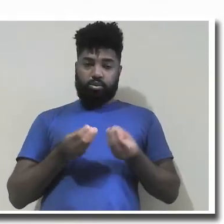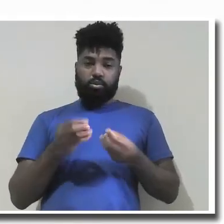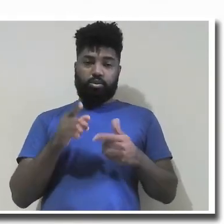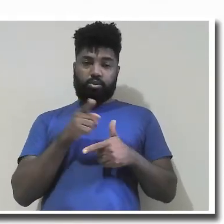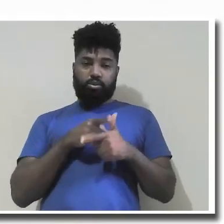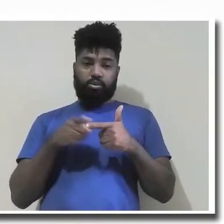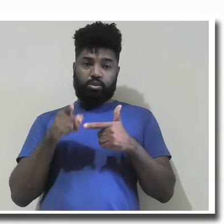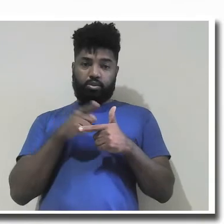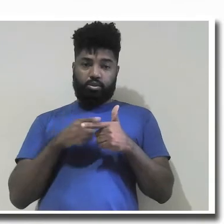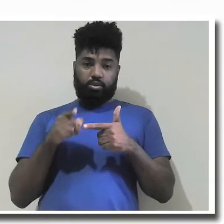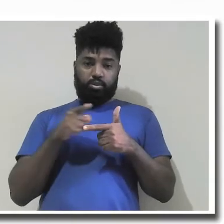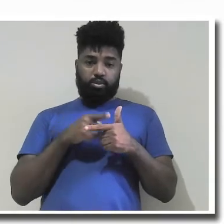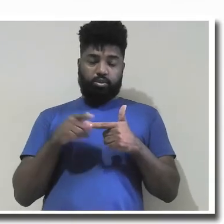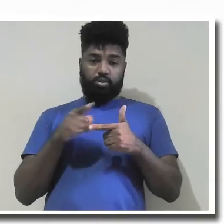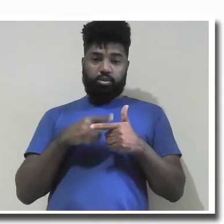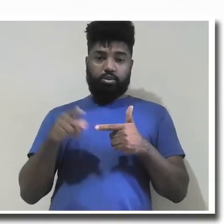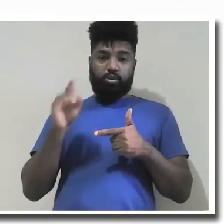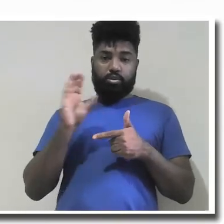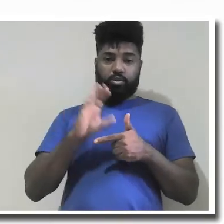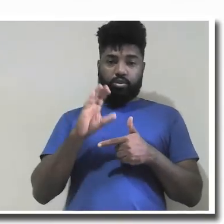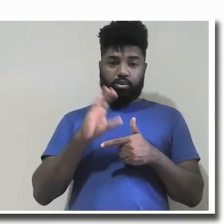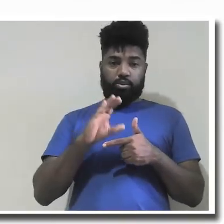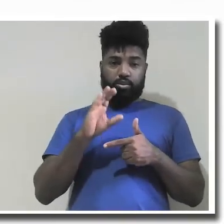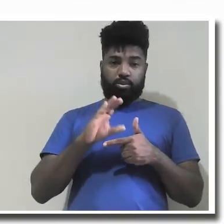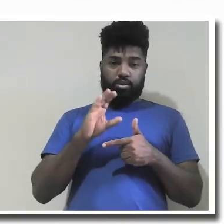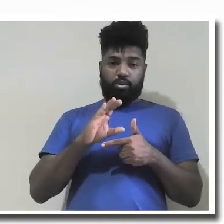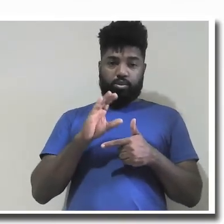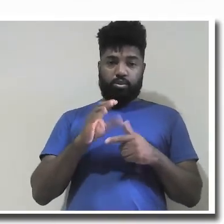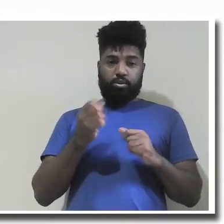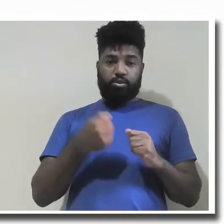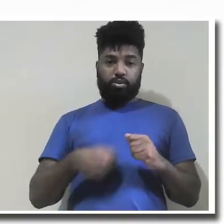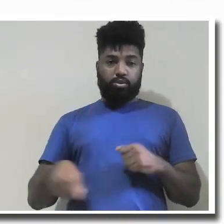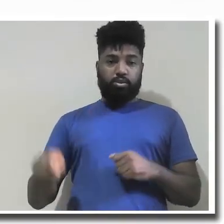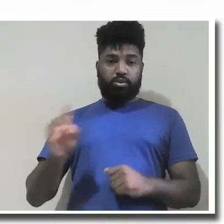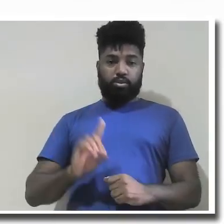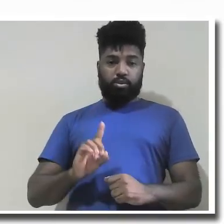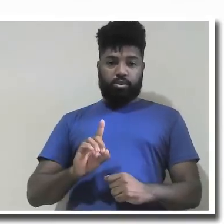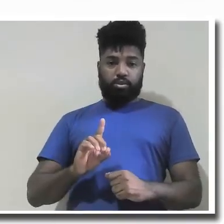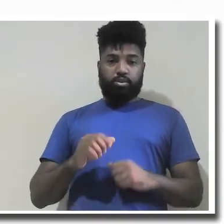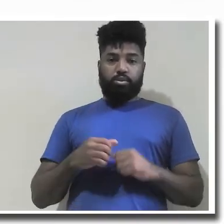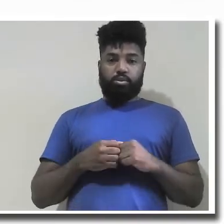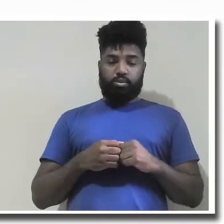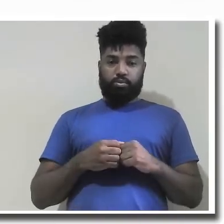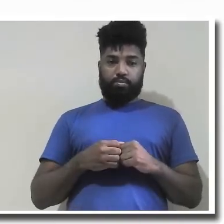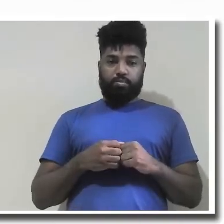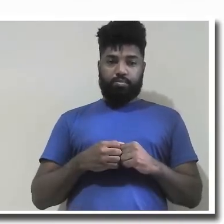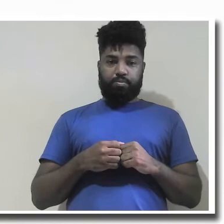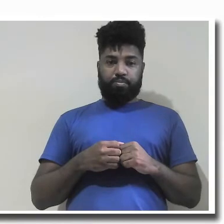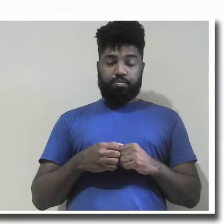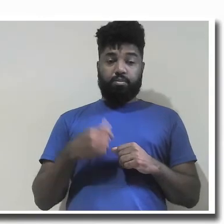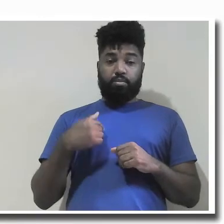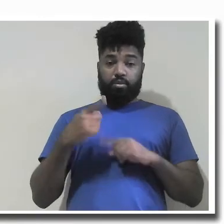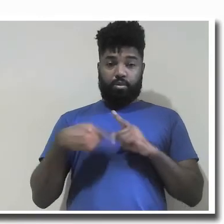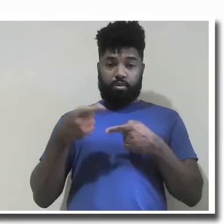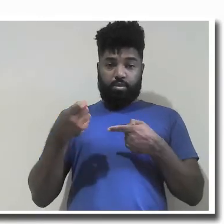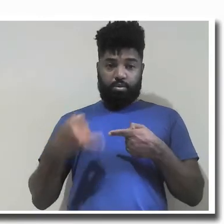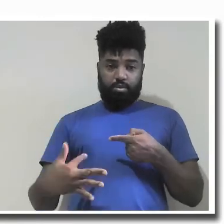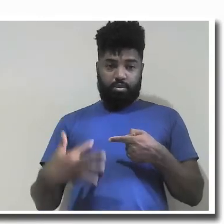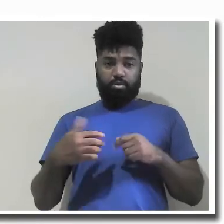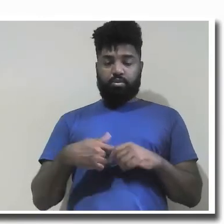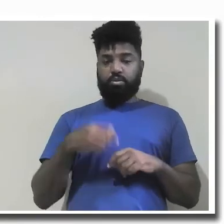dividido por C elevado a D, daqui a pouco eu vou dizer. Eu estou dizendo quaisquer